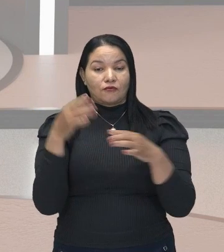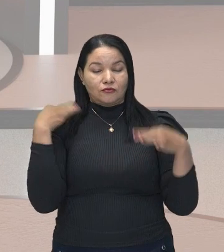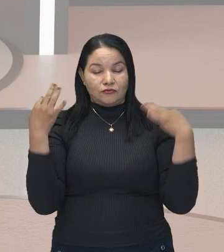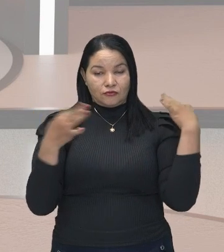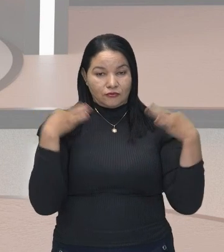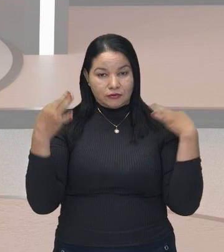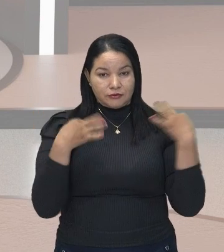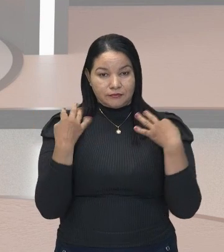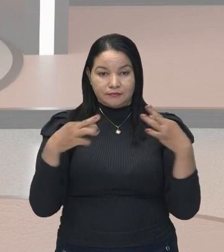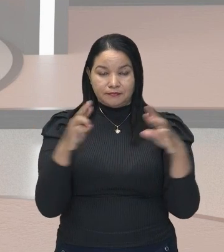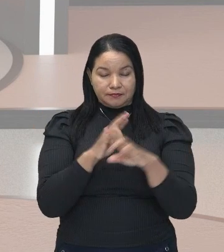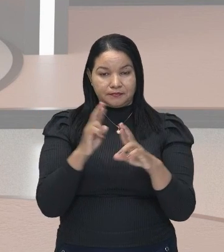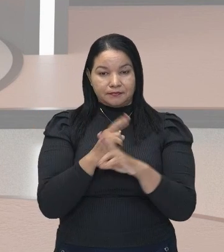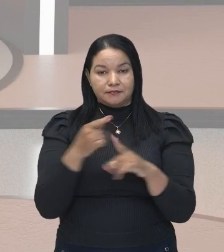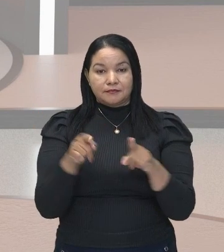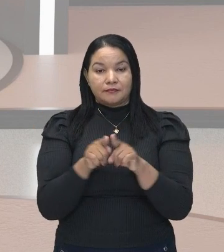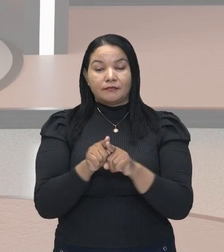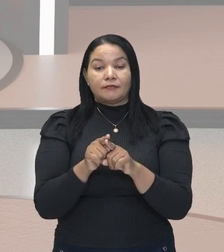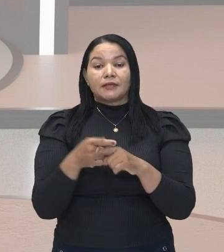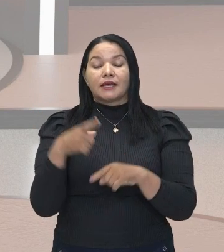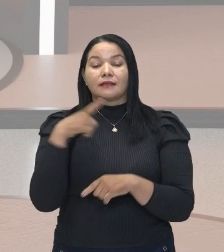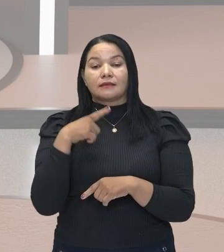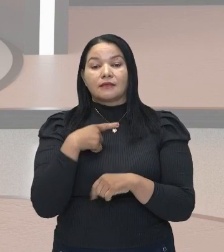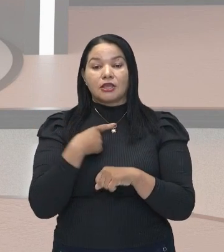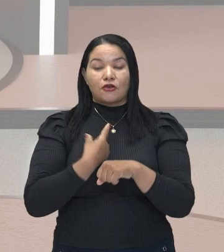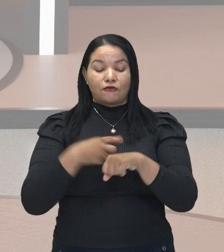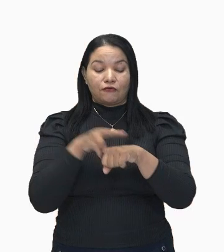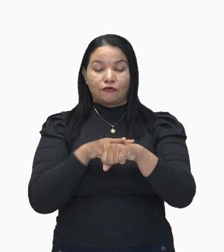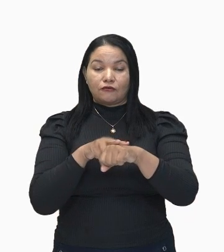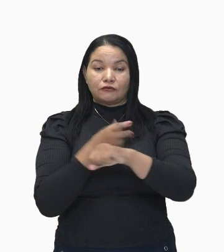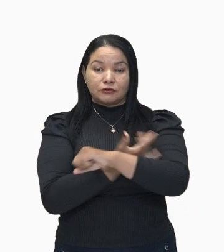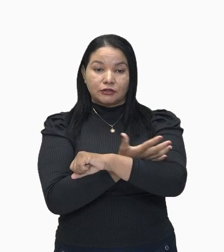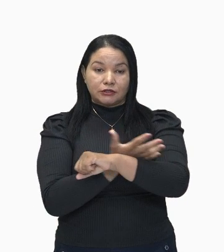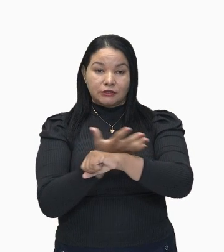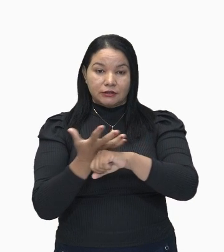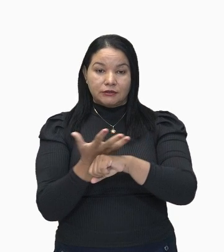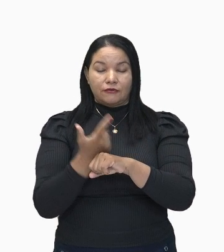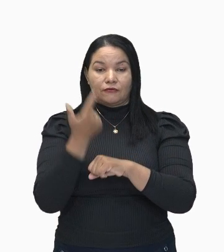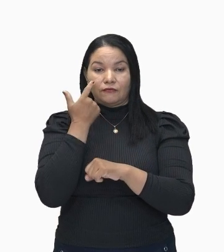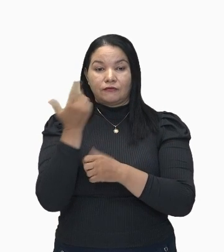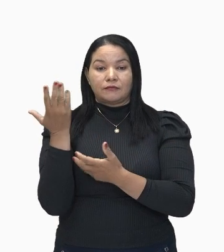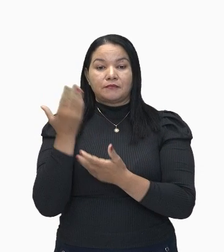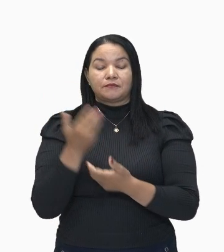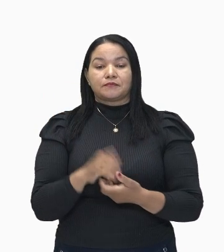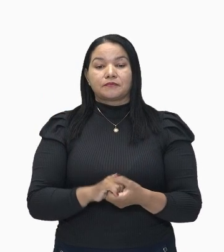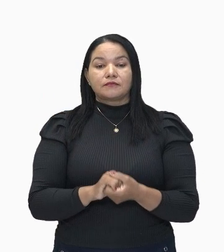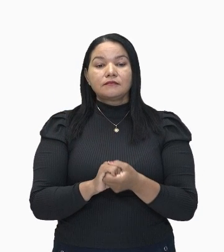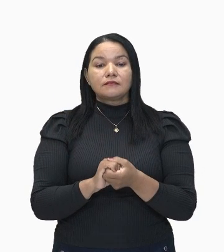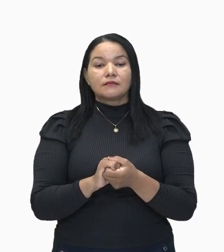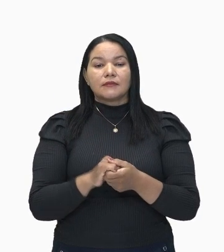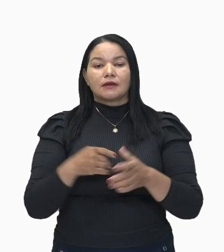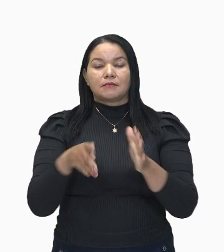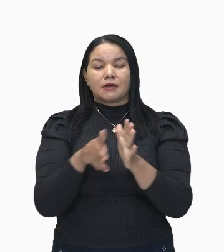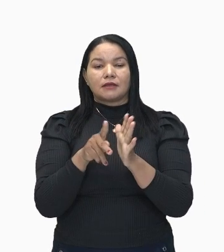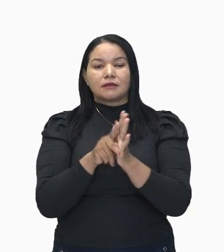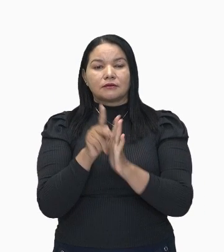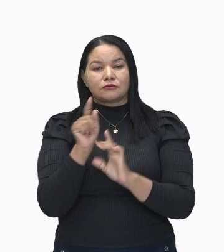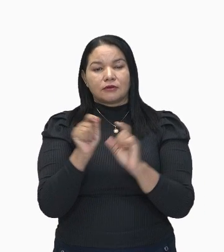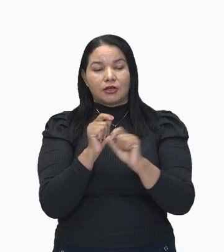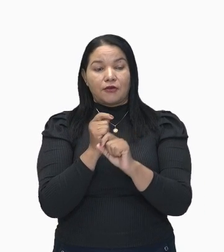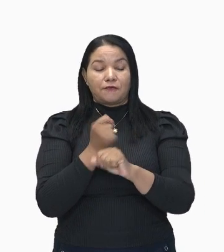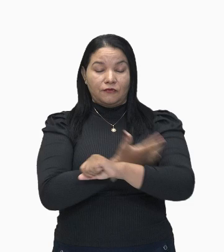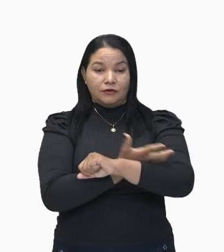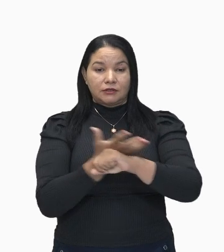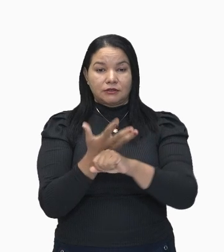Mas também teremos aí a vegetação mediterrânea, tá? Esse tipo de vegetação, gente, apresenta duas áreas de ocorrência